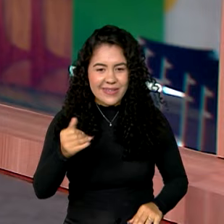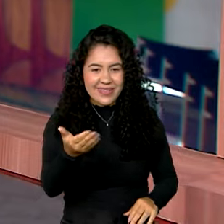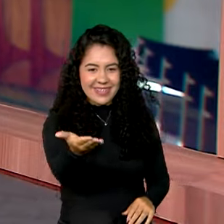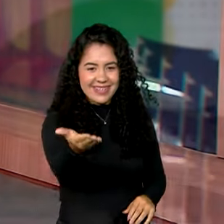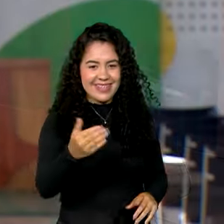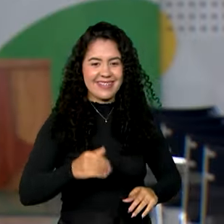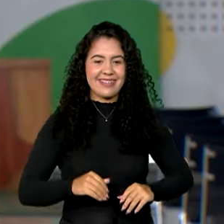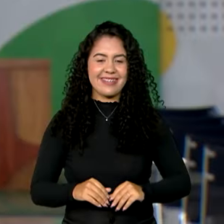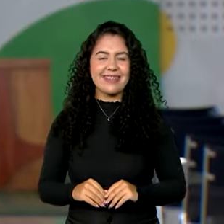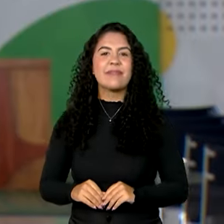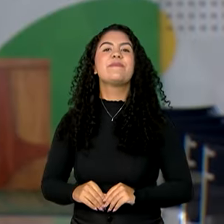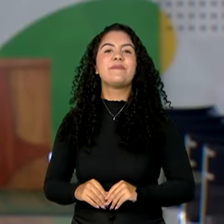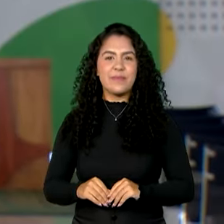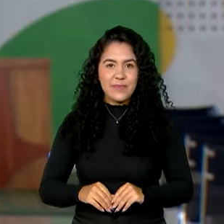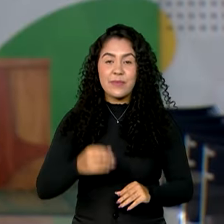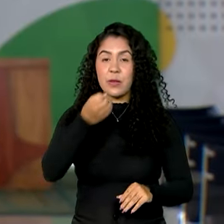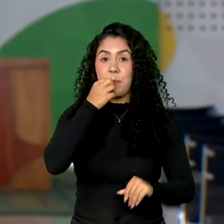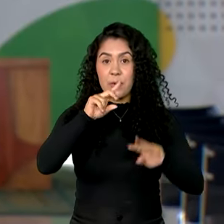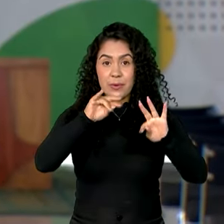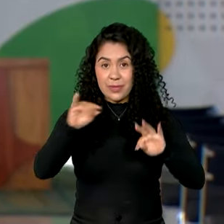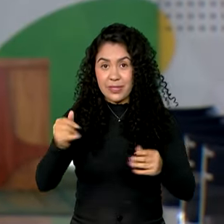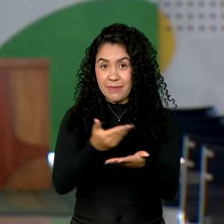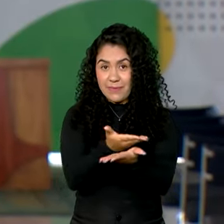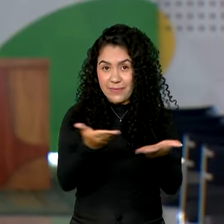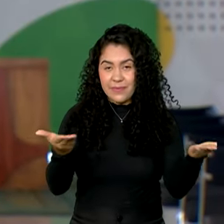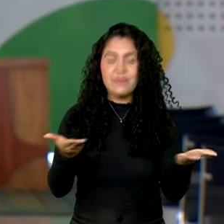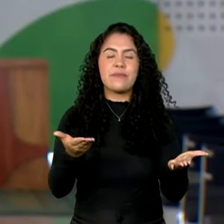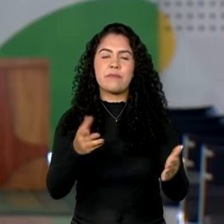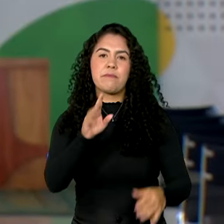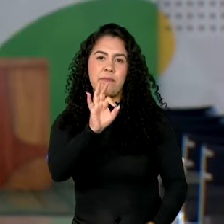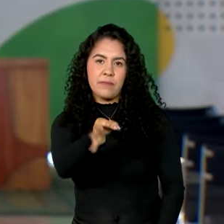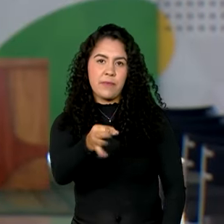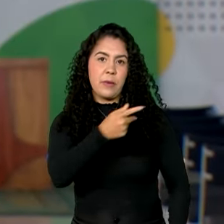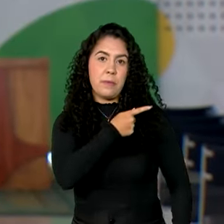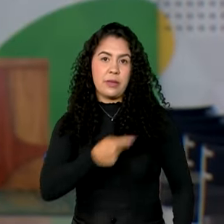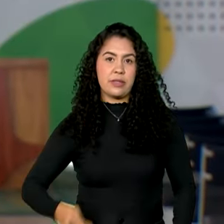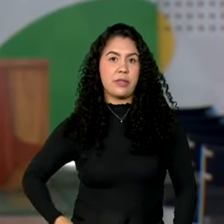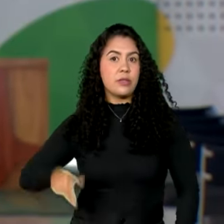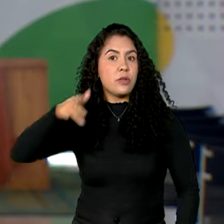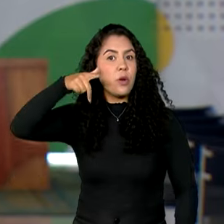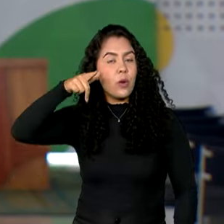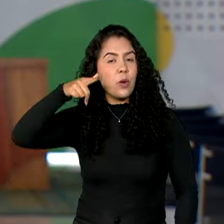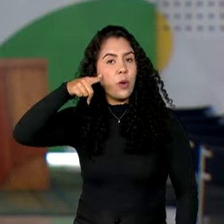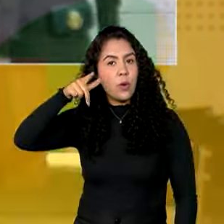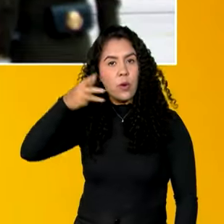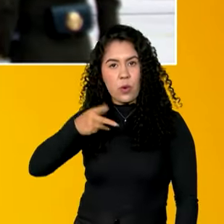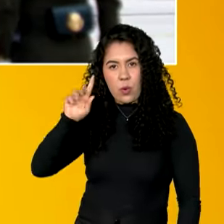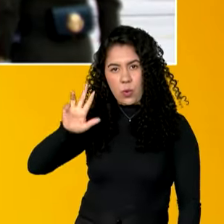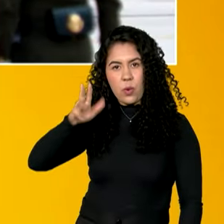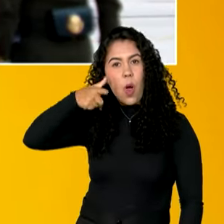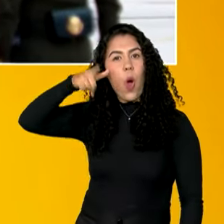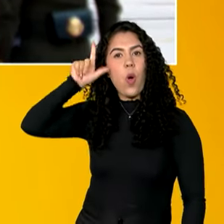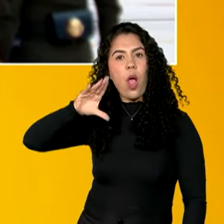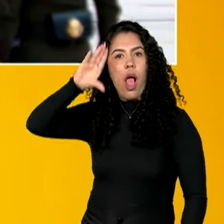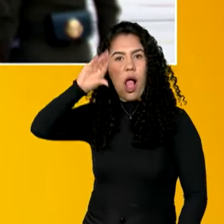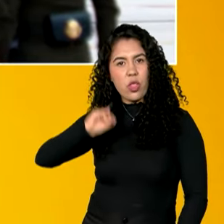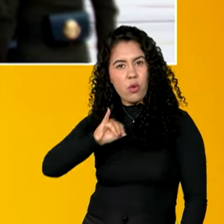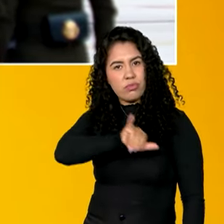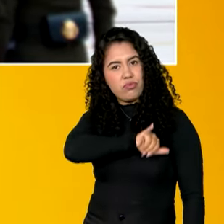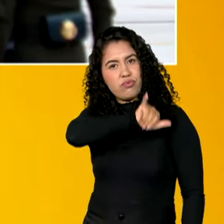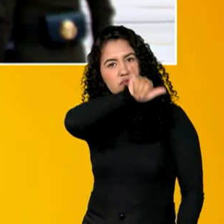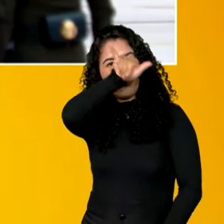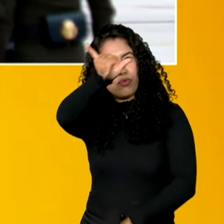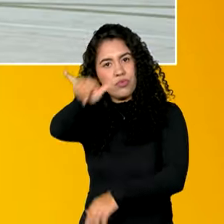Vanessa, bom dia para você, bom dia a todos. Exatamente, o presidente Lula desembarcou ontem à noite no México, onde vai participar de uma série